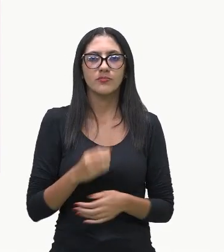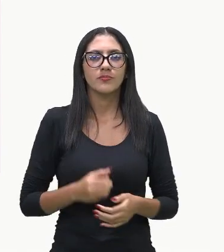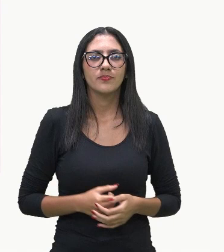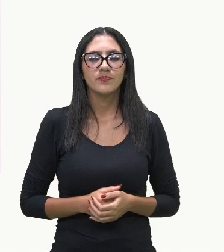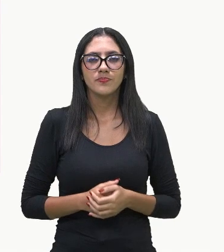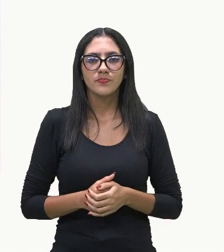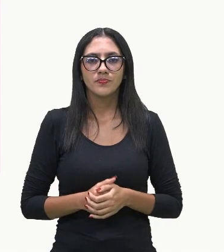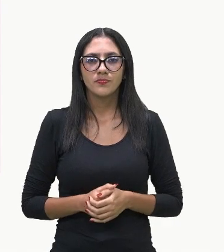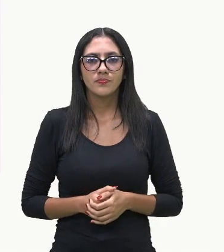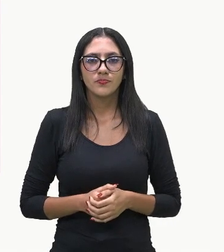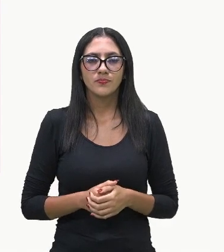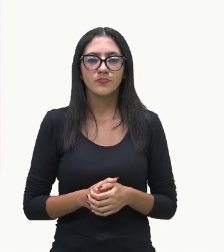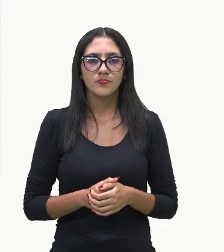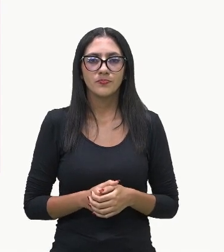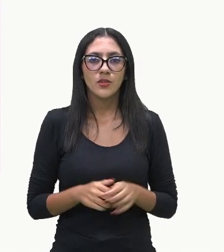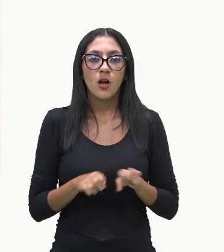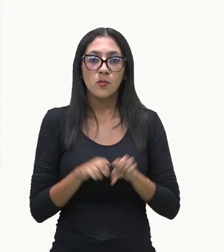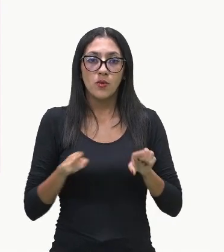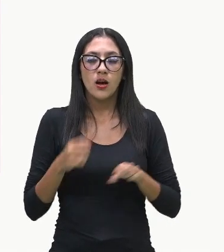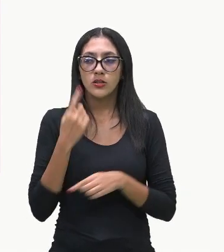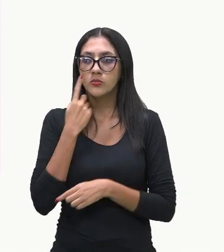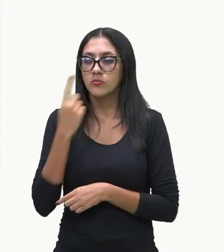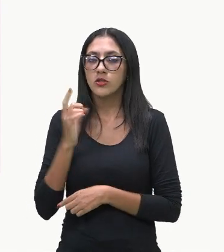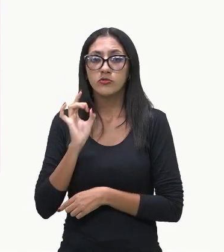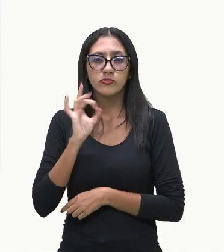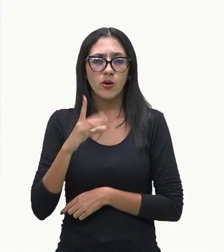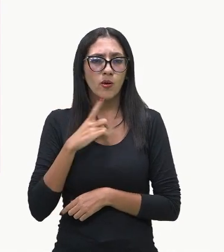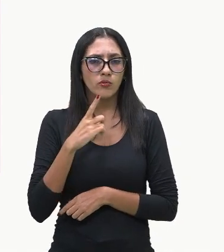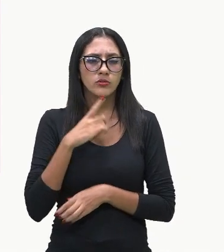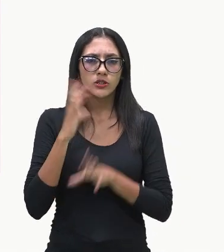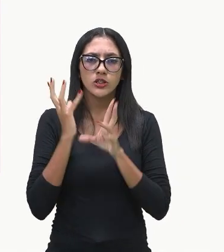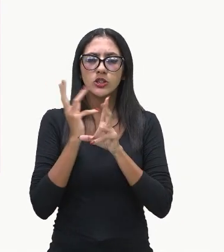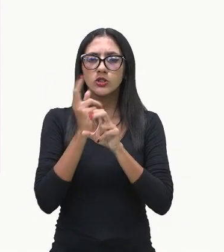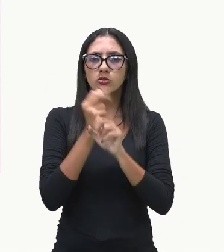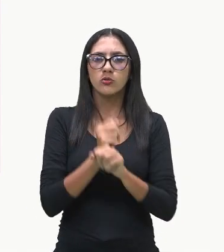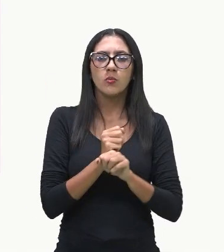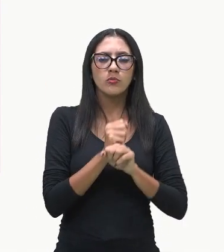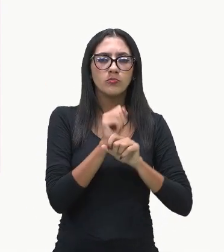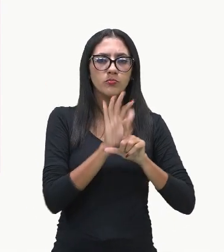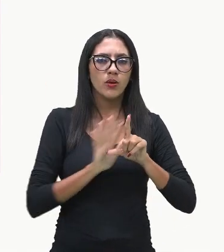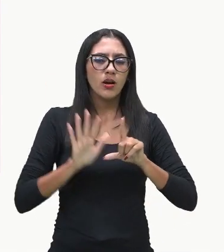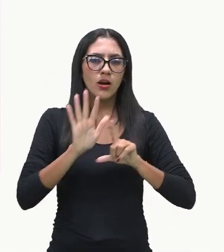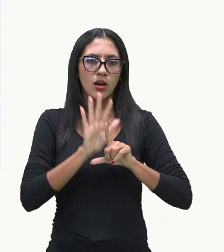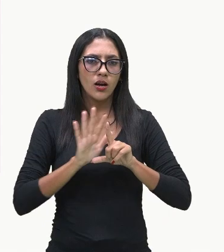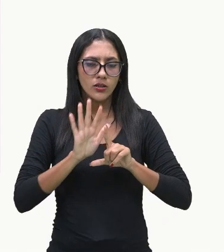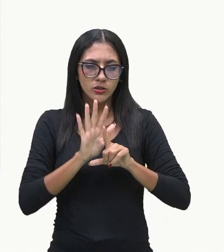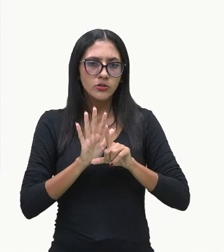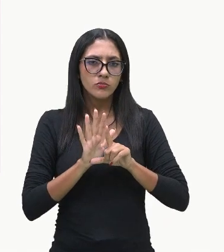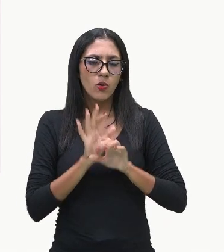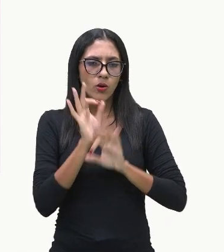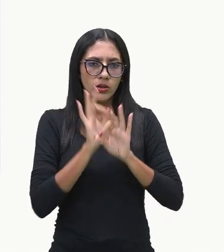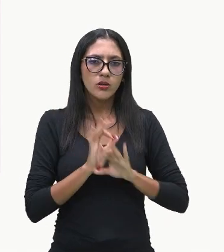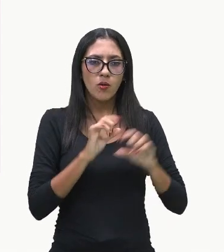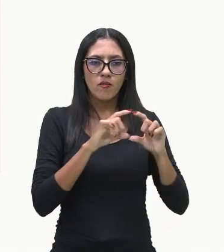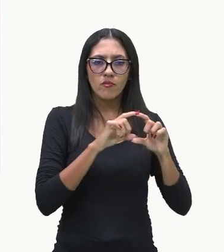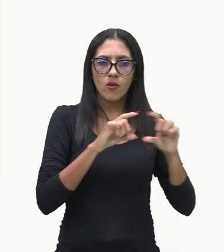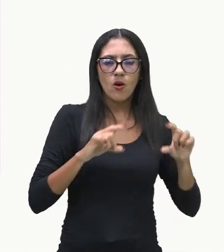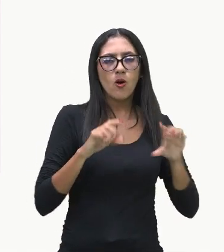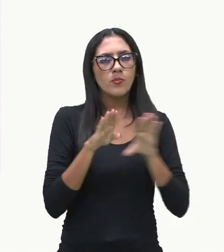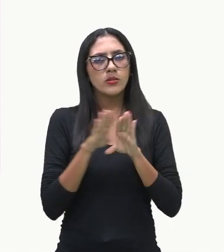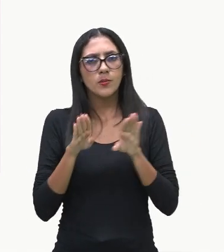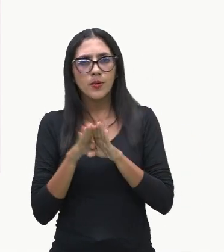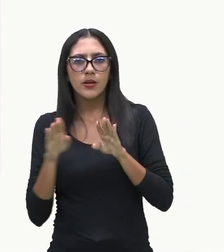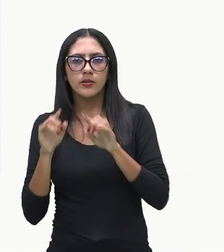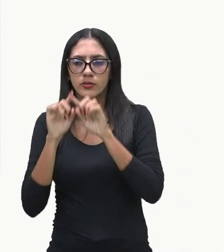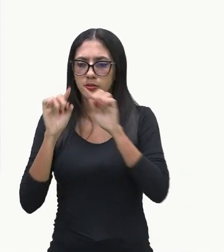540. Mas aqui nós vimos só a soma dos ângulos internos, não é tanto pela fórmula quanto por triângulo.